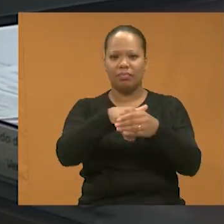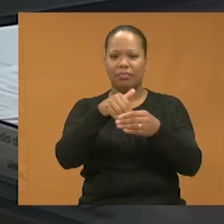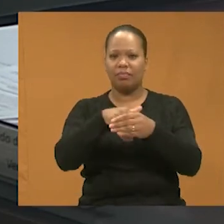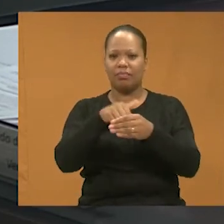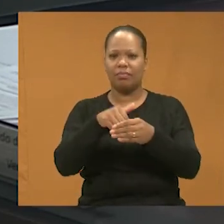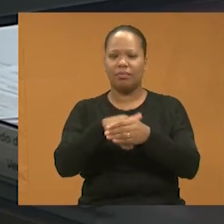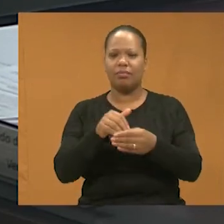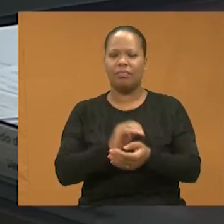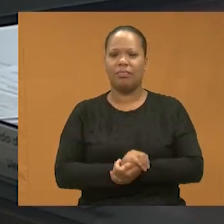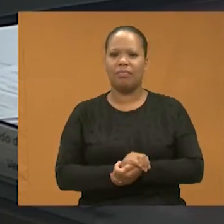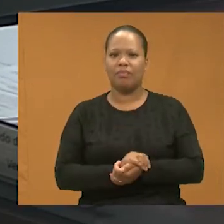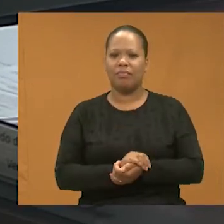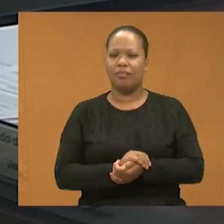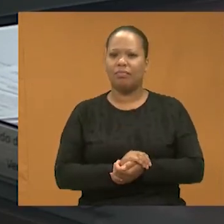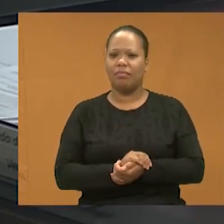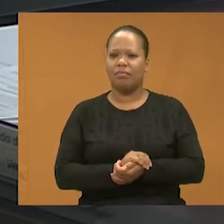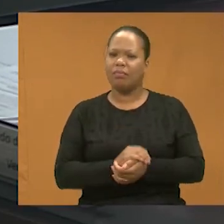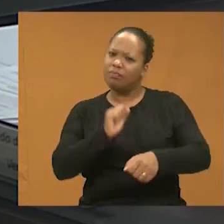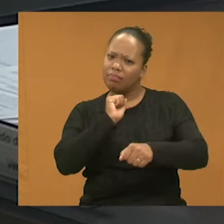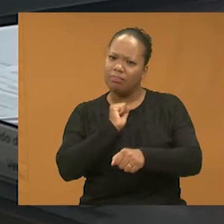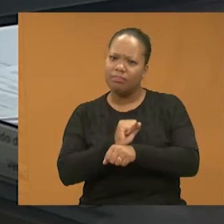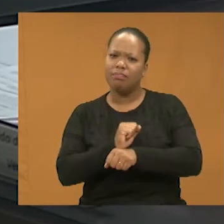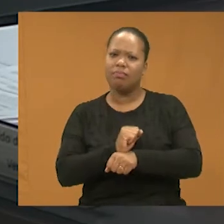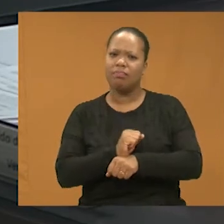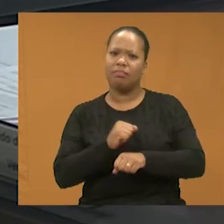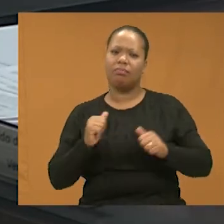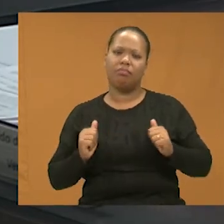favorável e vão parar de enrolação, gente.